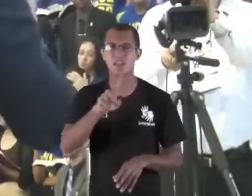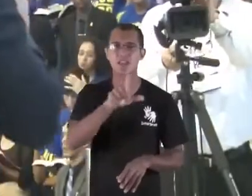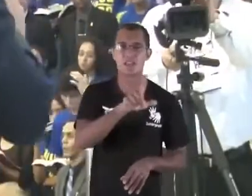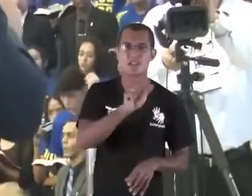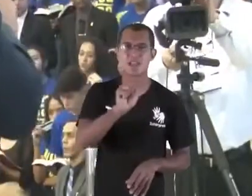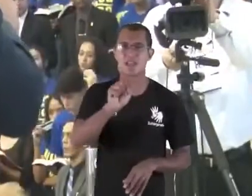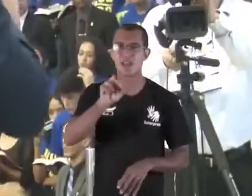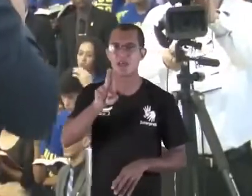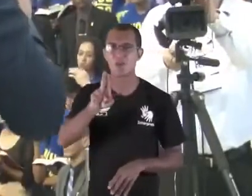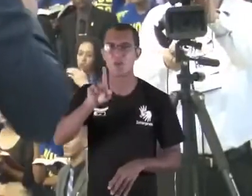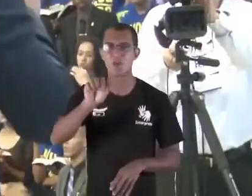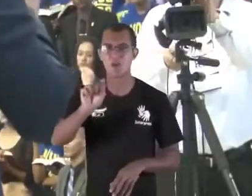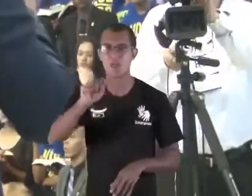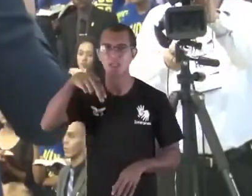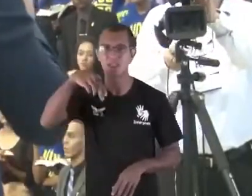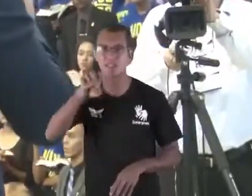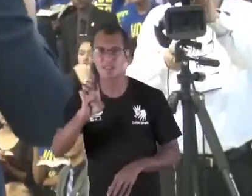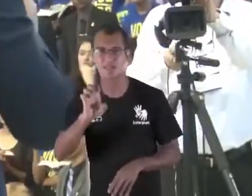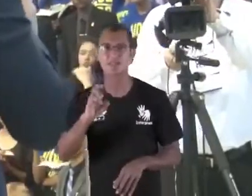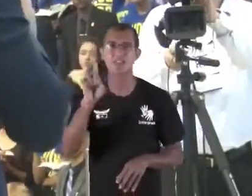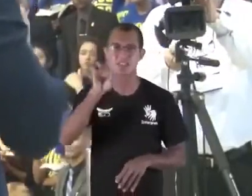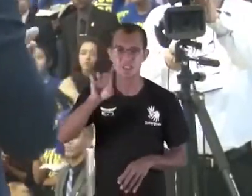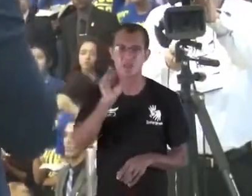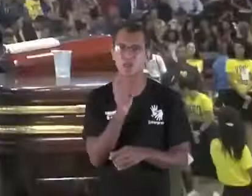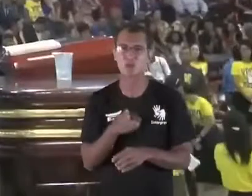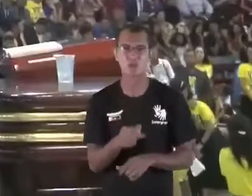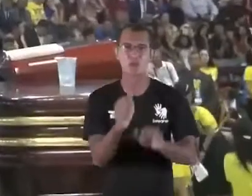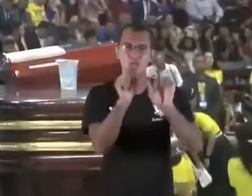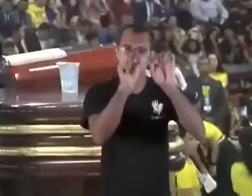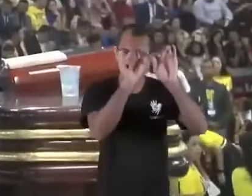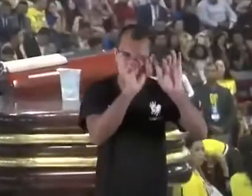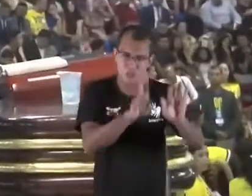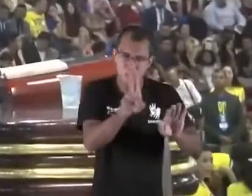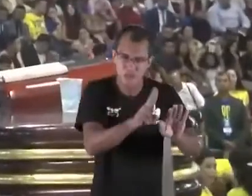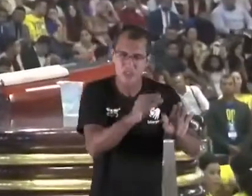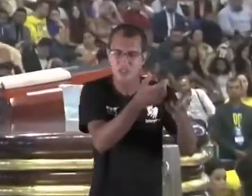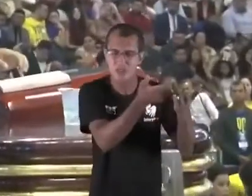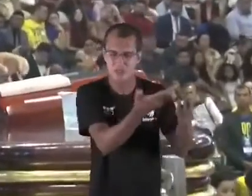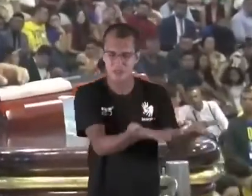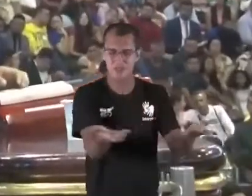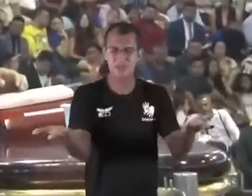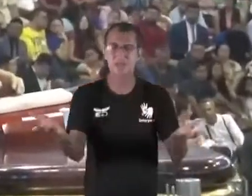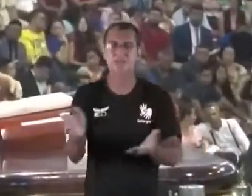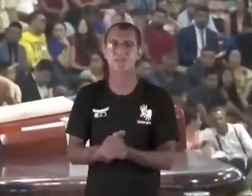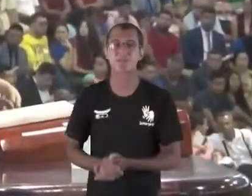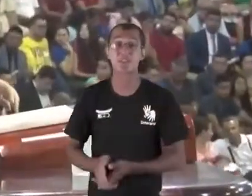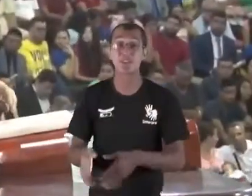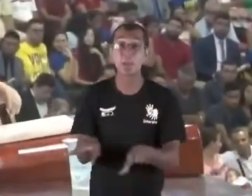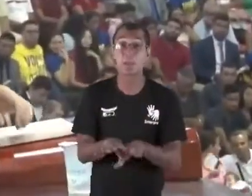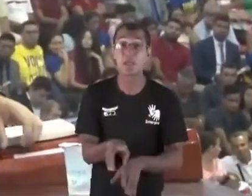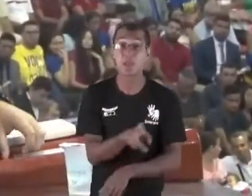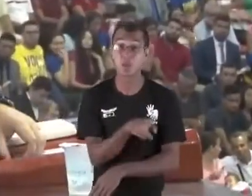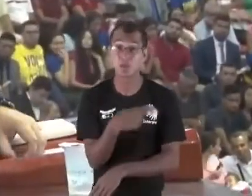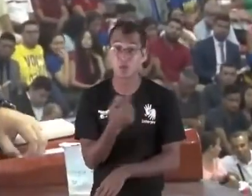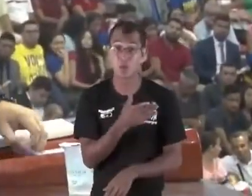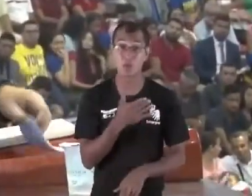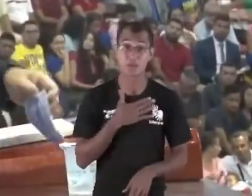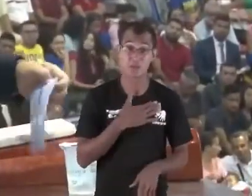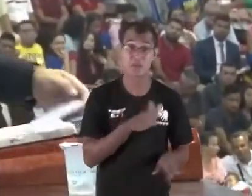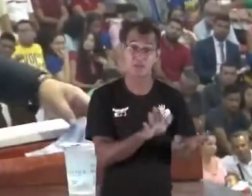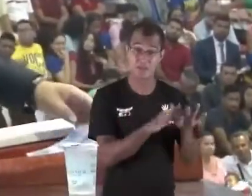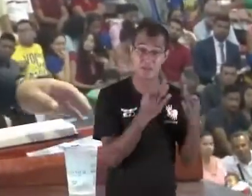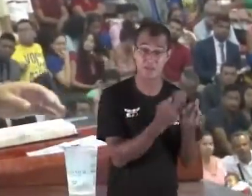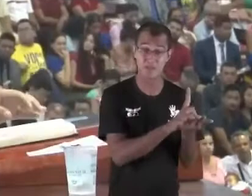continue os usando para a glória e louvor do seu nome. Também quero em meu nome e em nome da